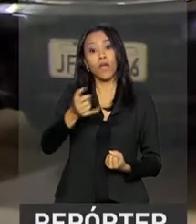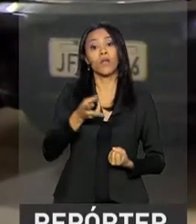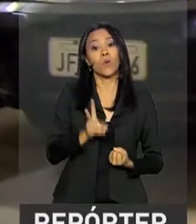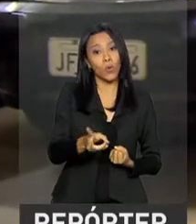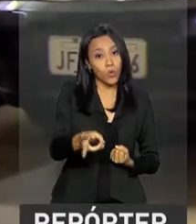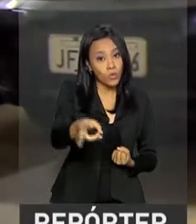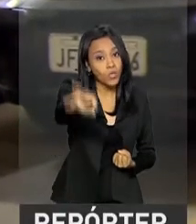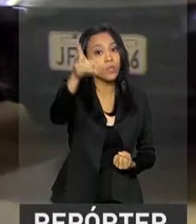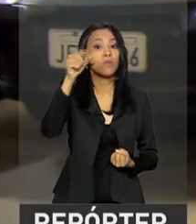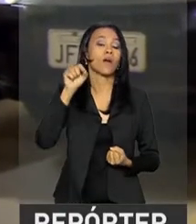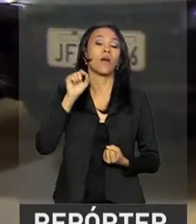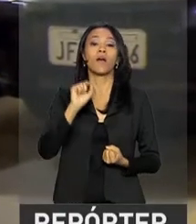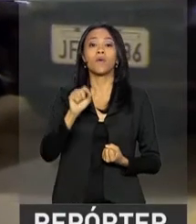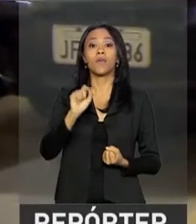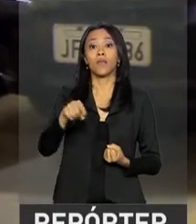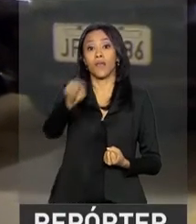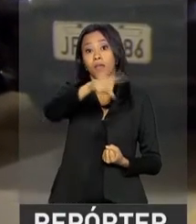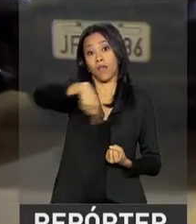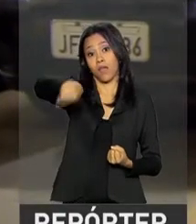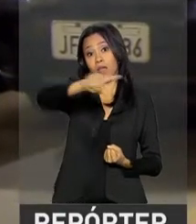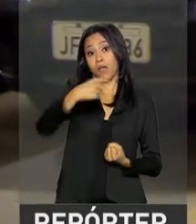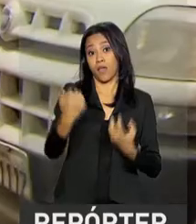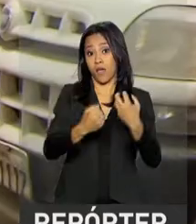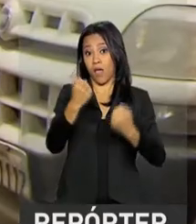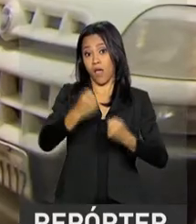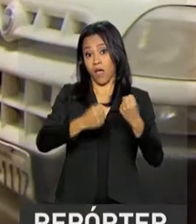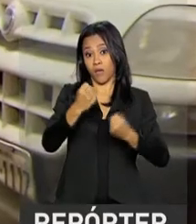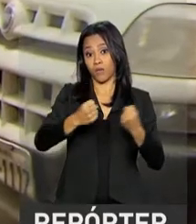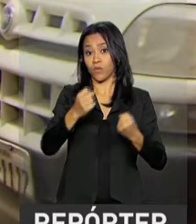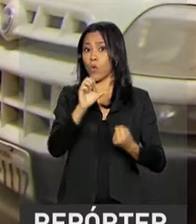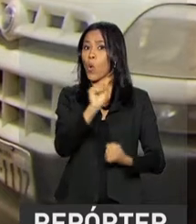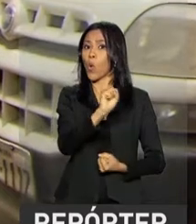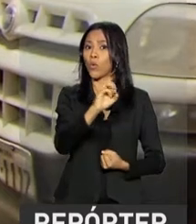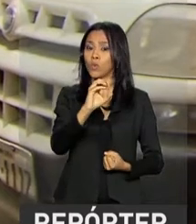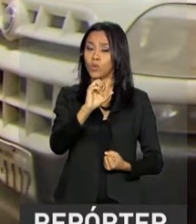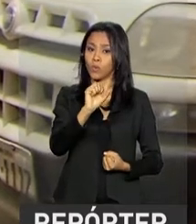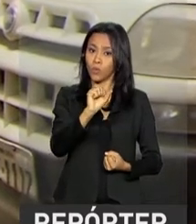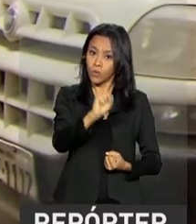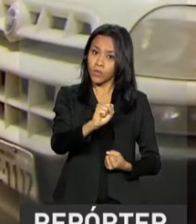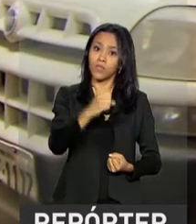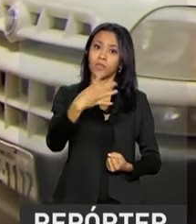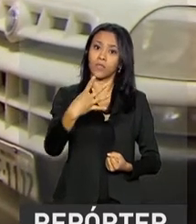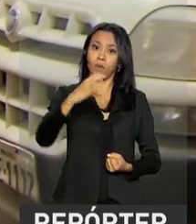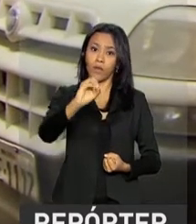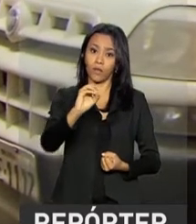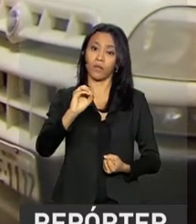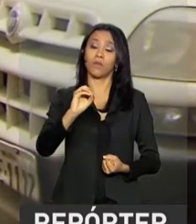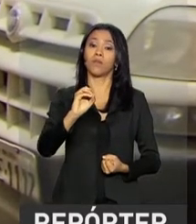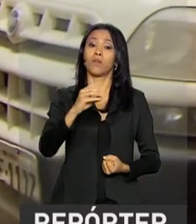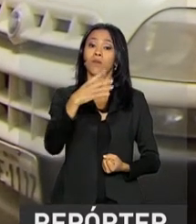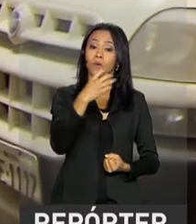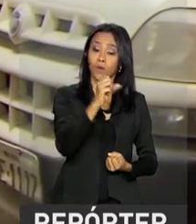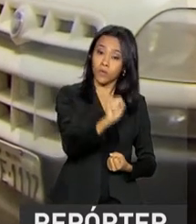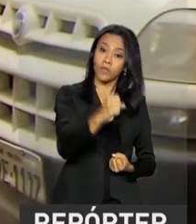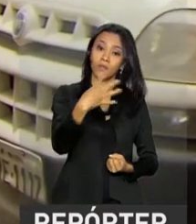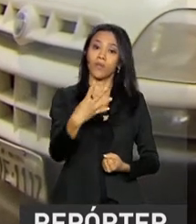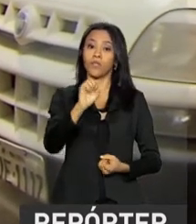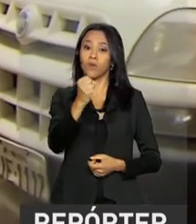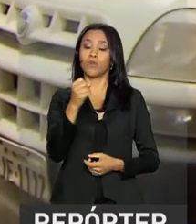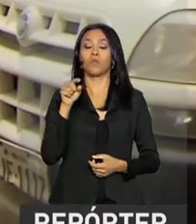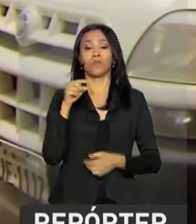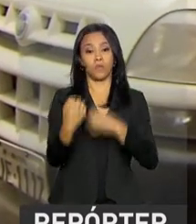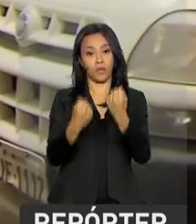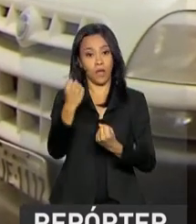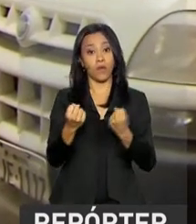de automóveis que atendem ministérios dos 848 veículos 252